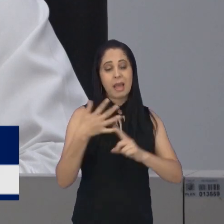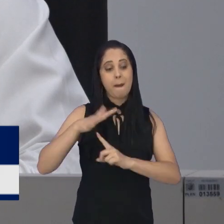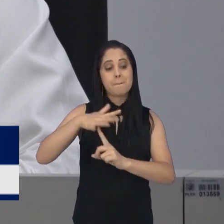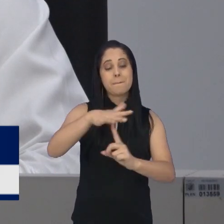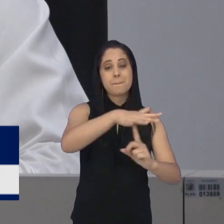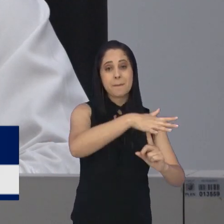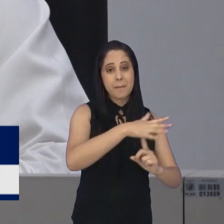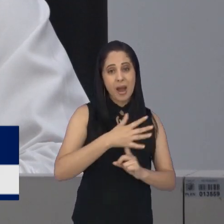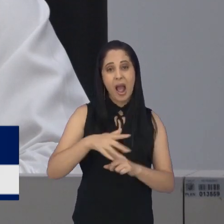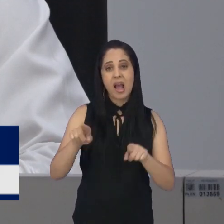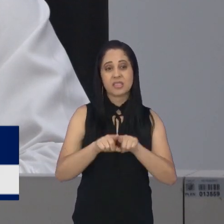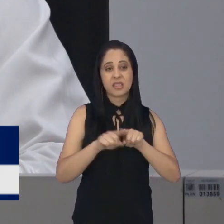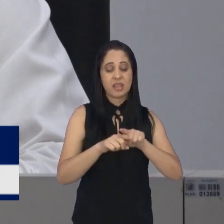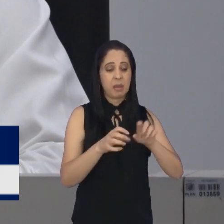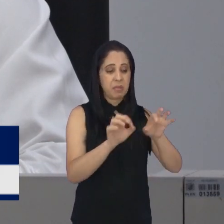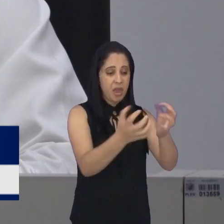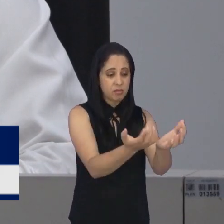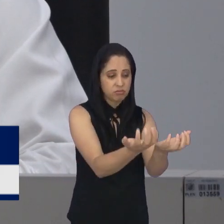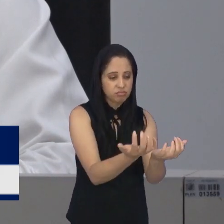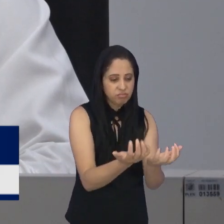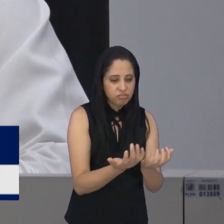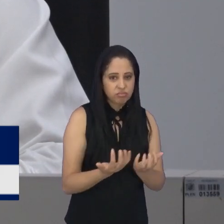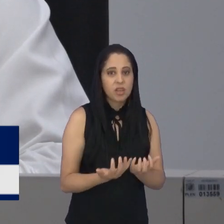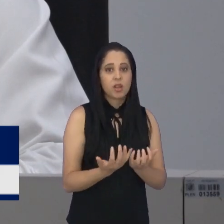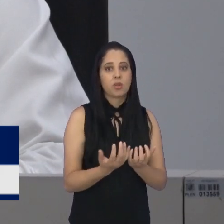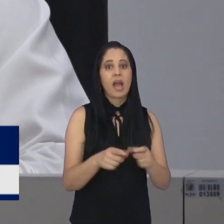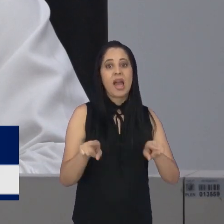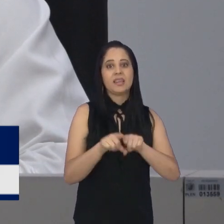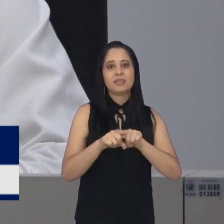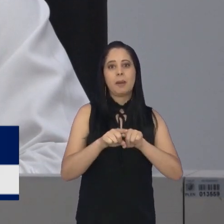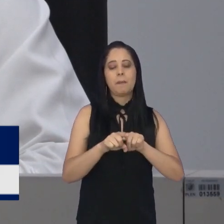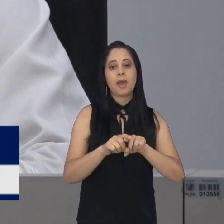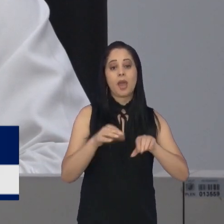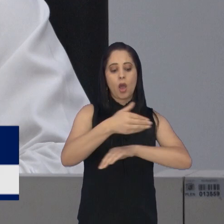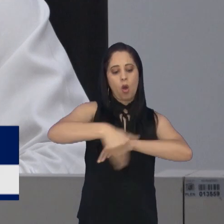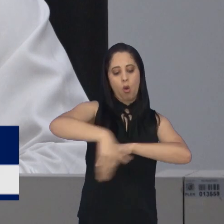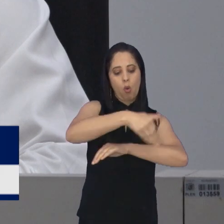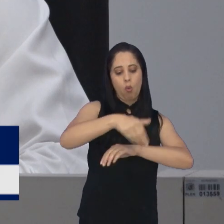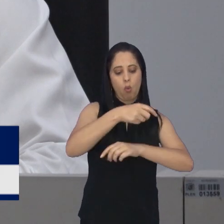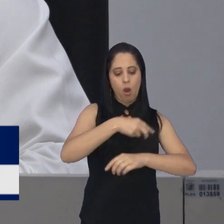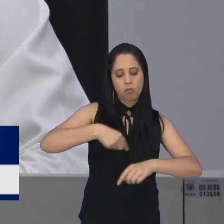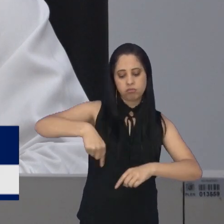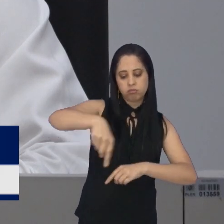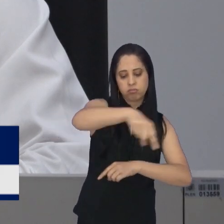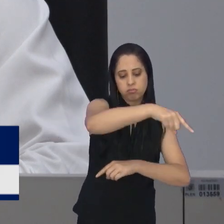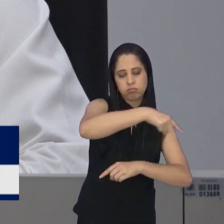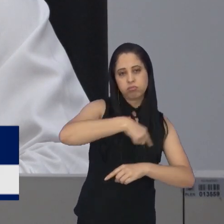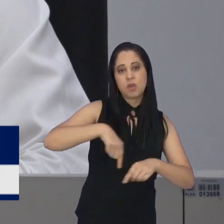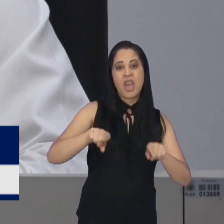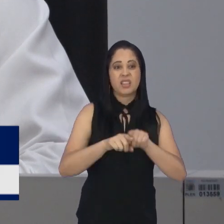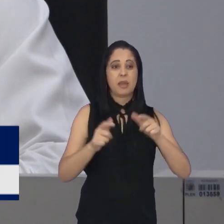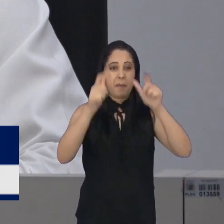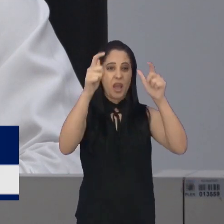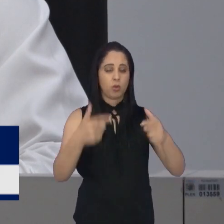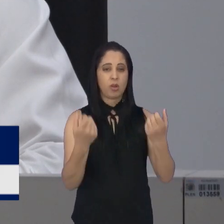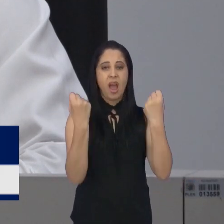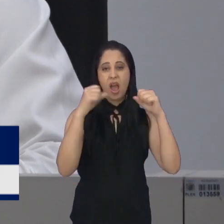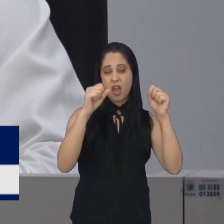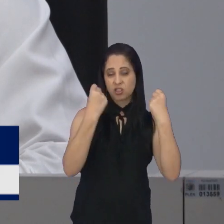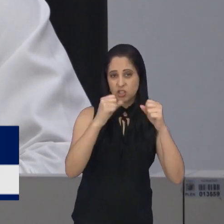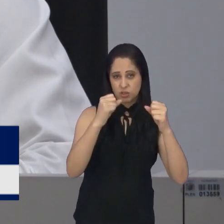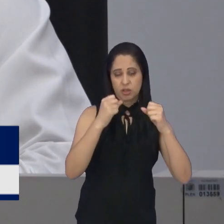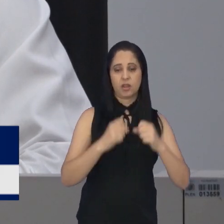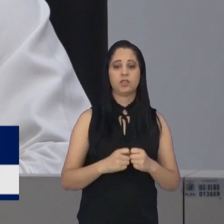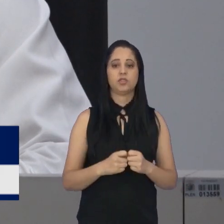praças, canteiros centrais, rotatórias, parques infantis, áreas de ginástica e lazer no município de São José